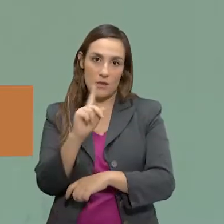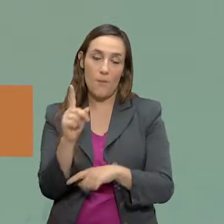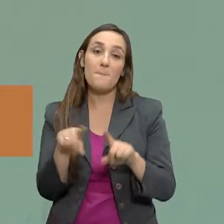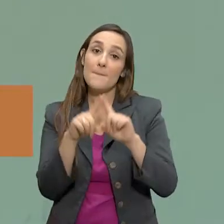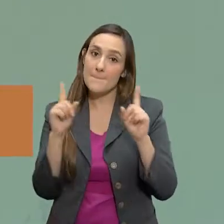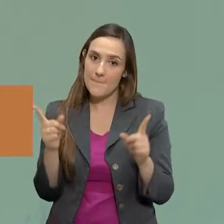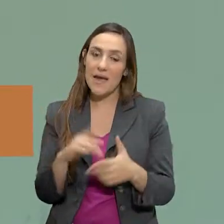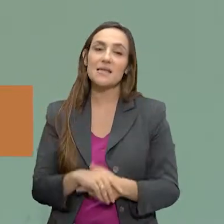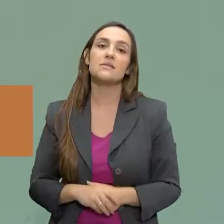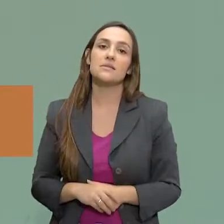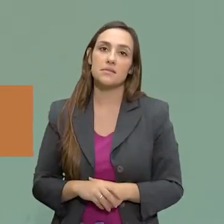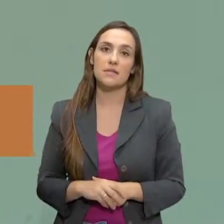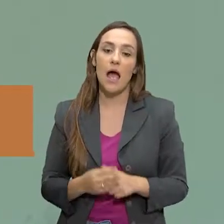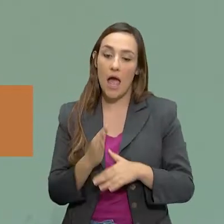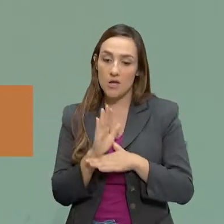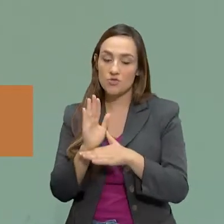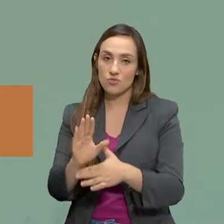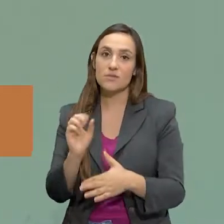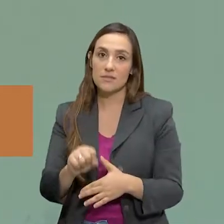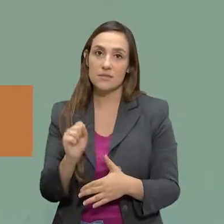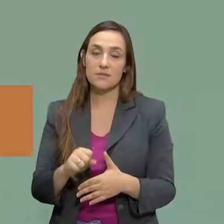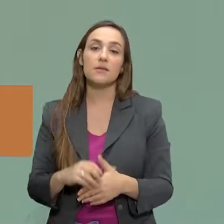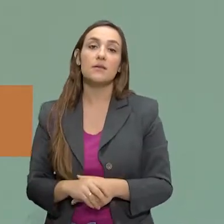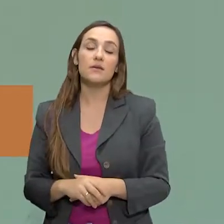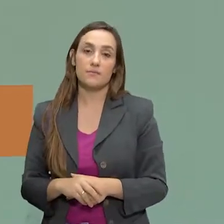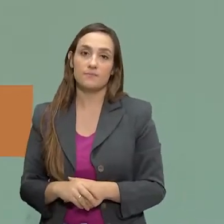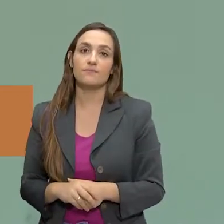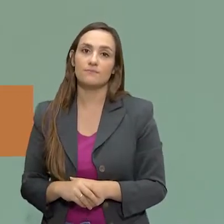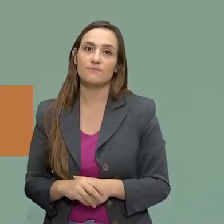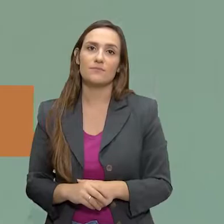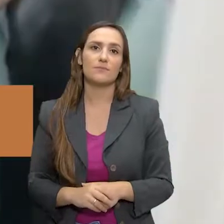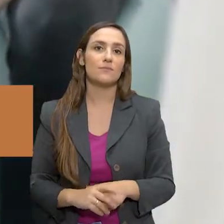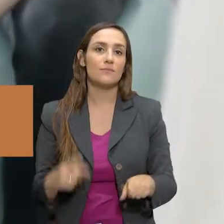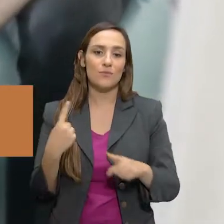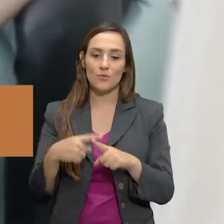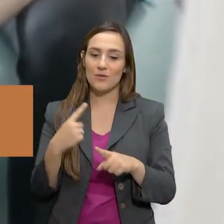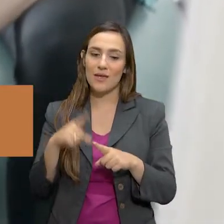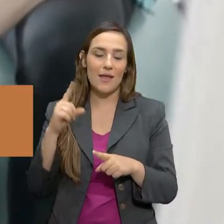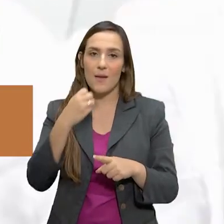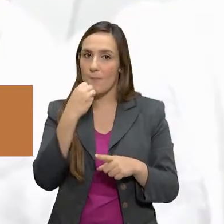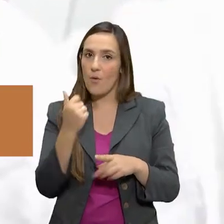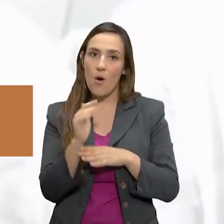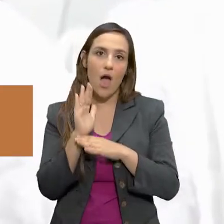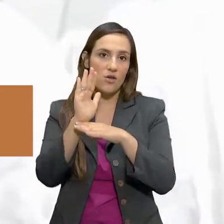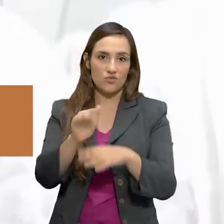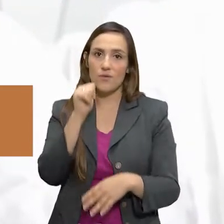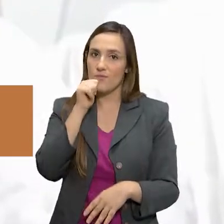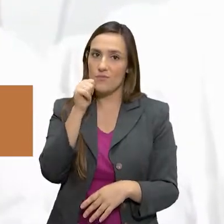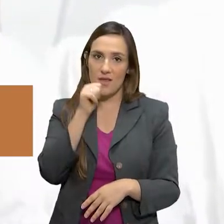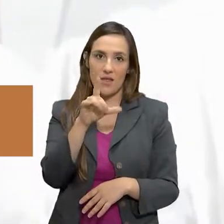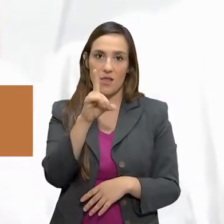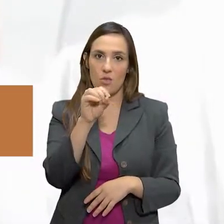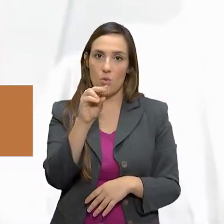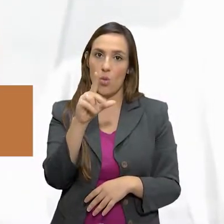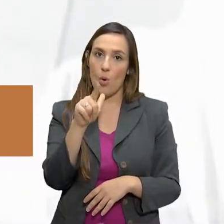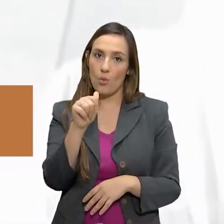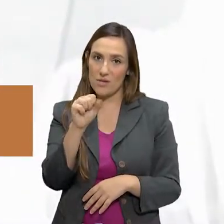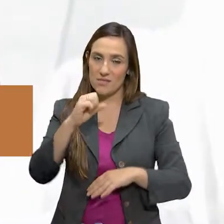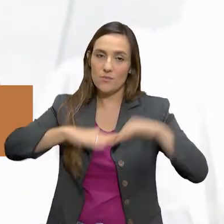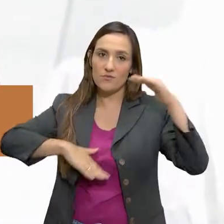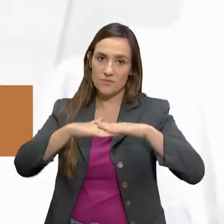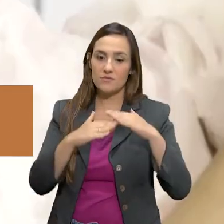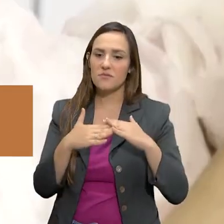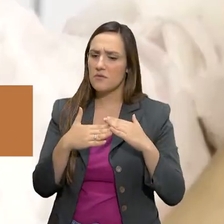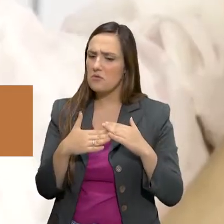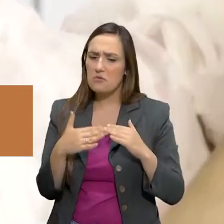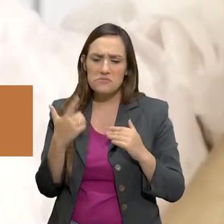desenvolvem procedimentos técnicos, mas cientificamente, né, a medicina baseada na ciência já diz que isso traz benefícios